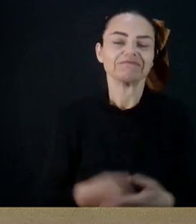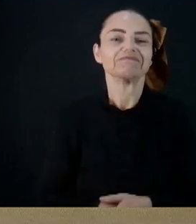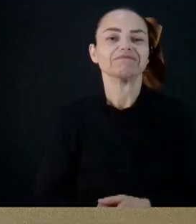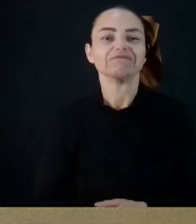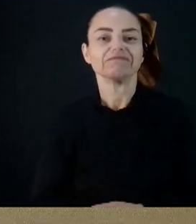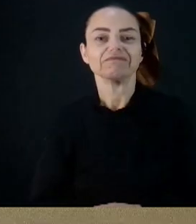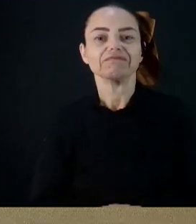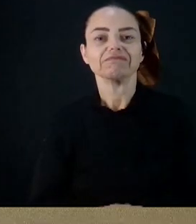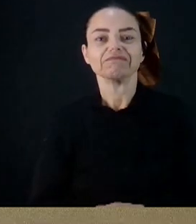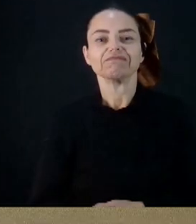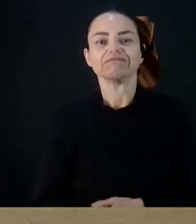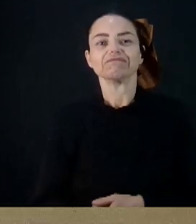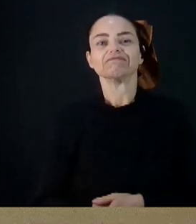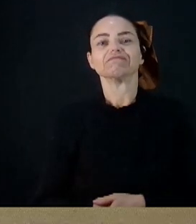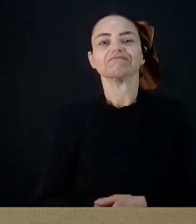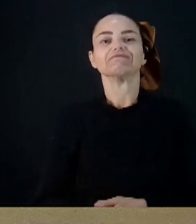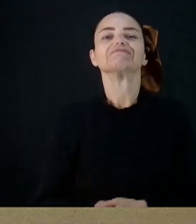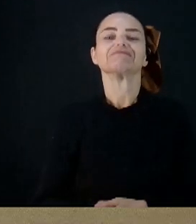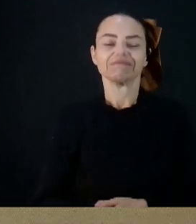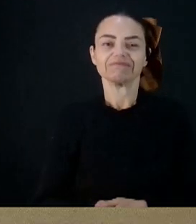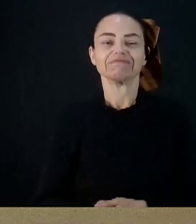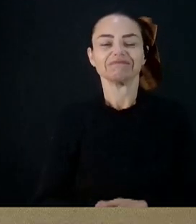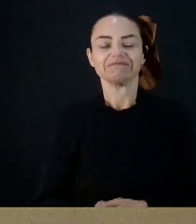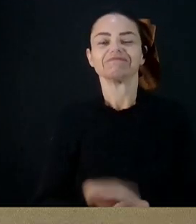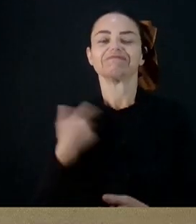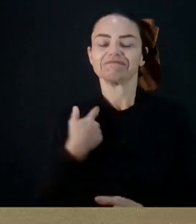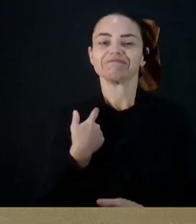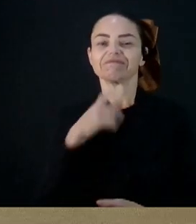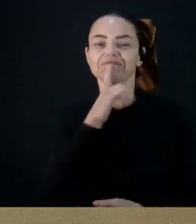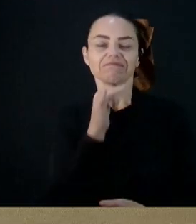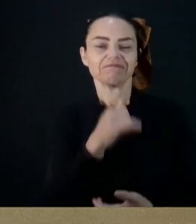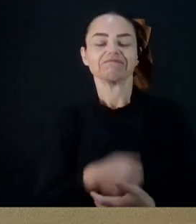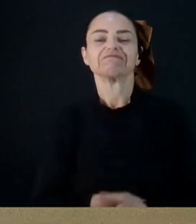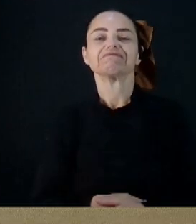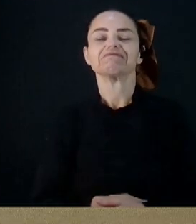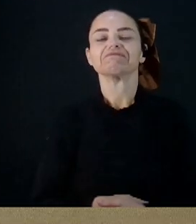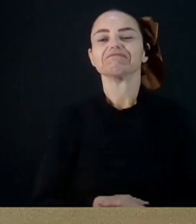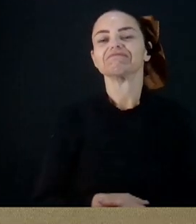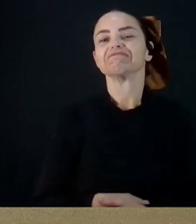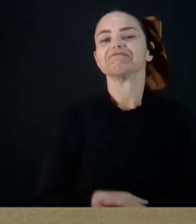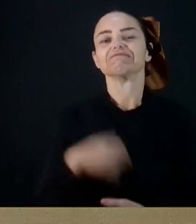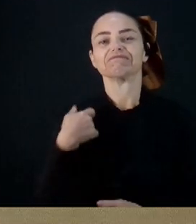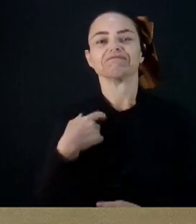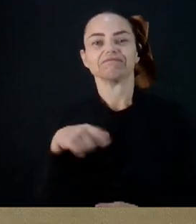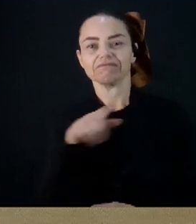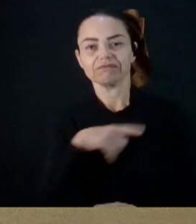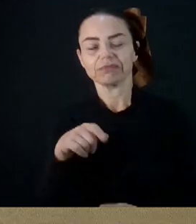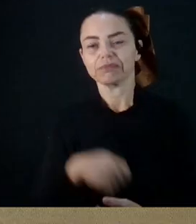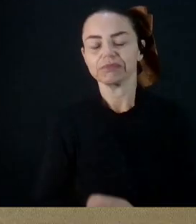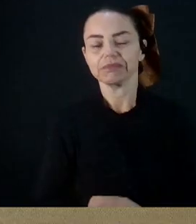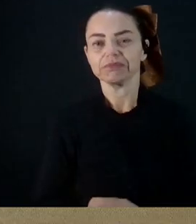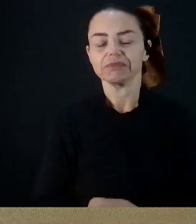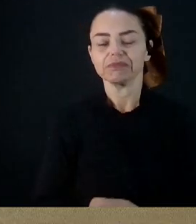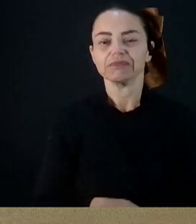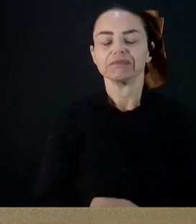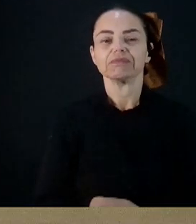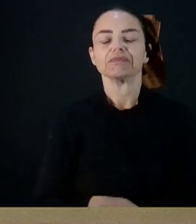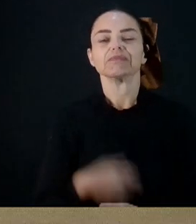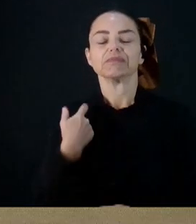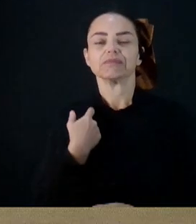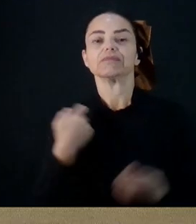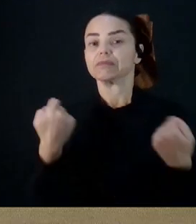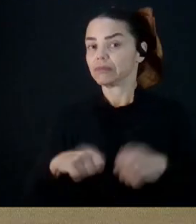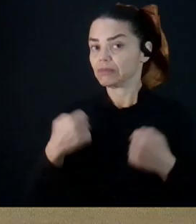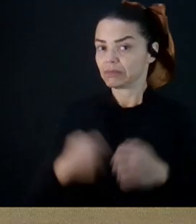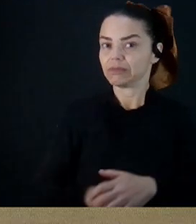que é pós-pais, usar pós-pais aí, mas em relação aos cosméticos, a gente precisa